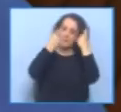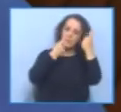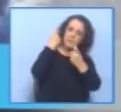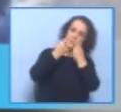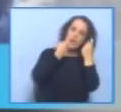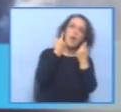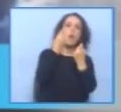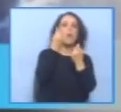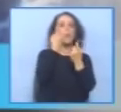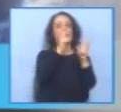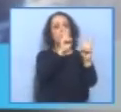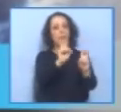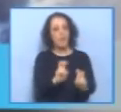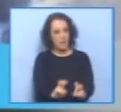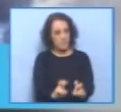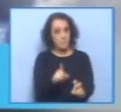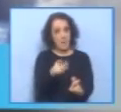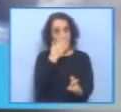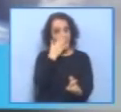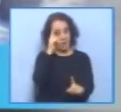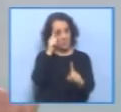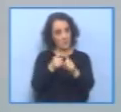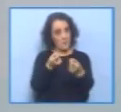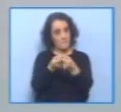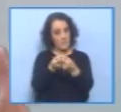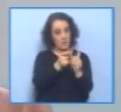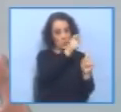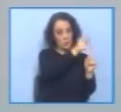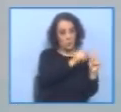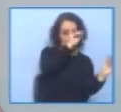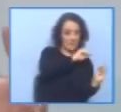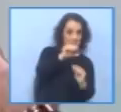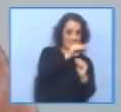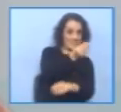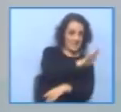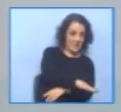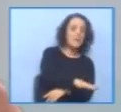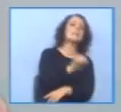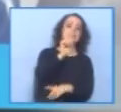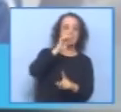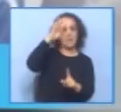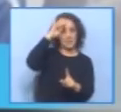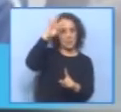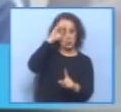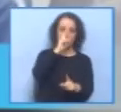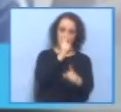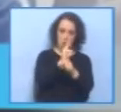de um tema. Próximo daquele que o catequista está a apresentar às crianças. Estão em sintonia, mas muitas